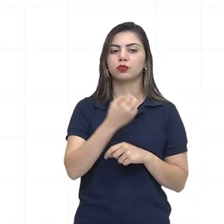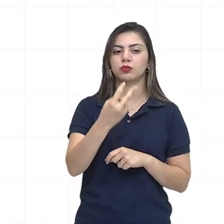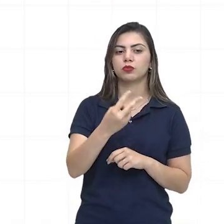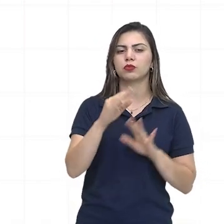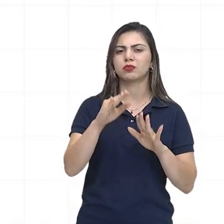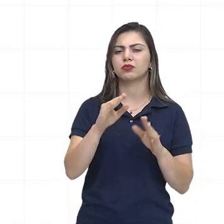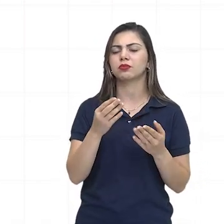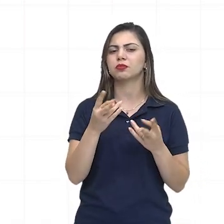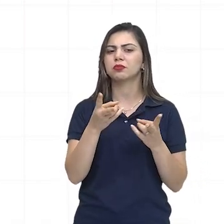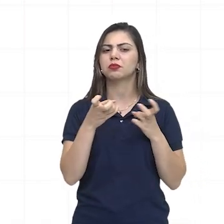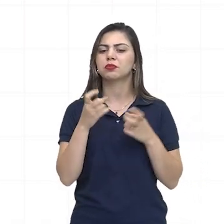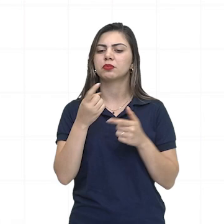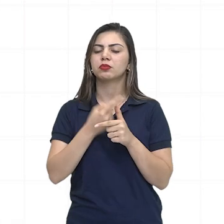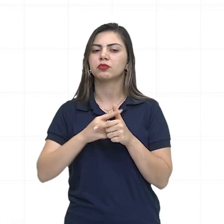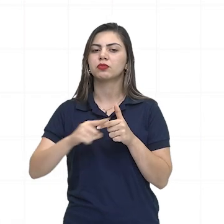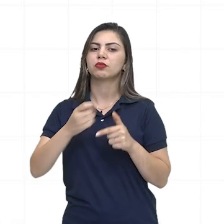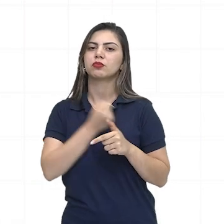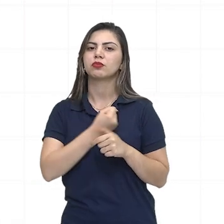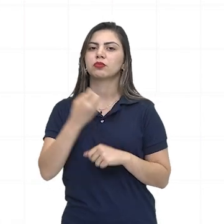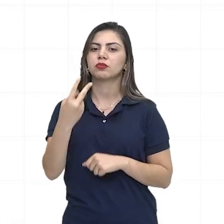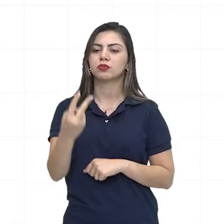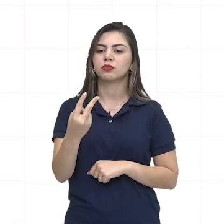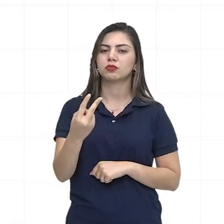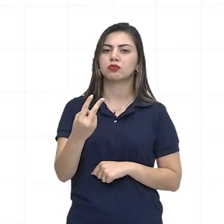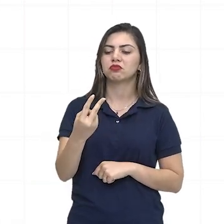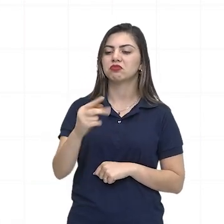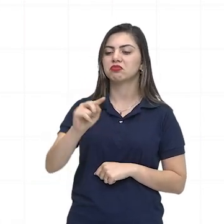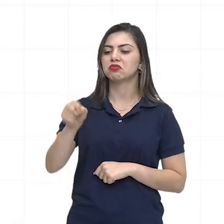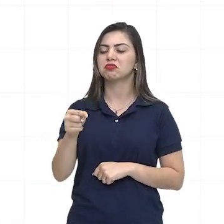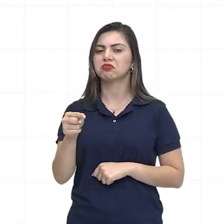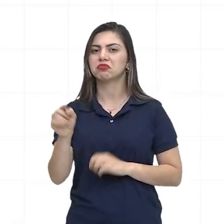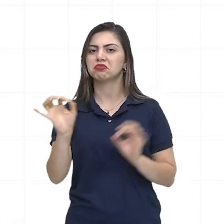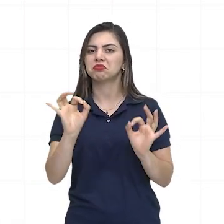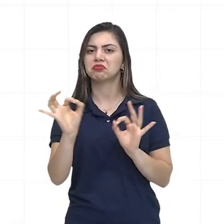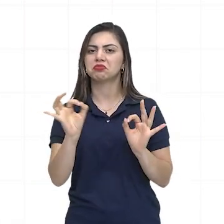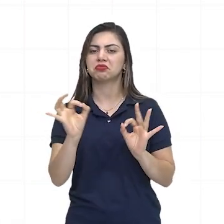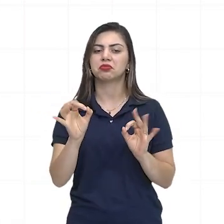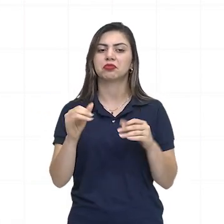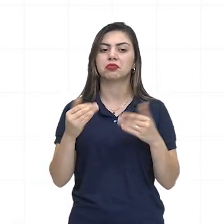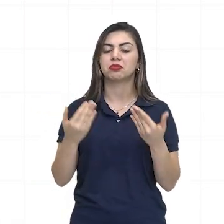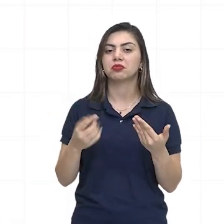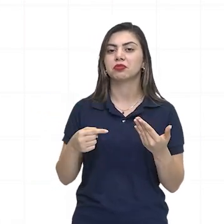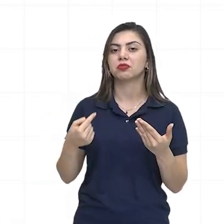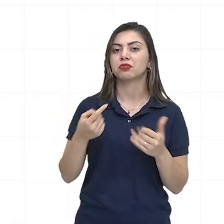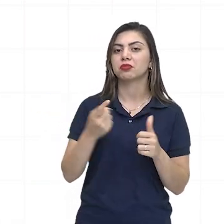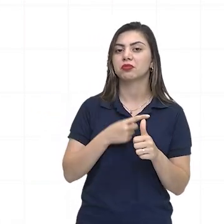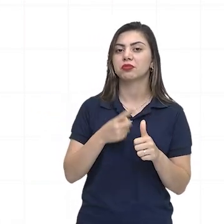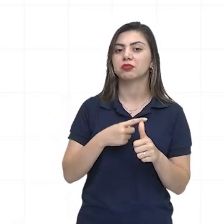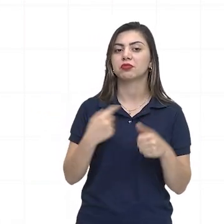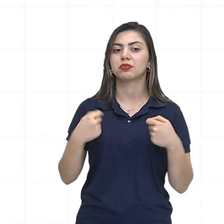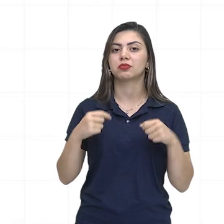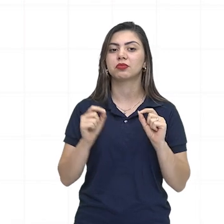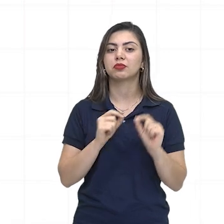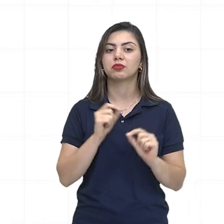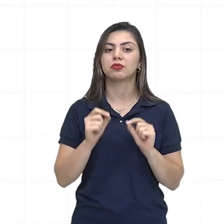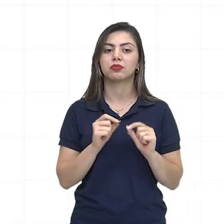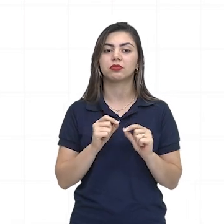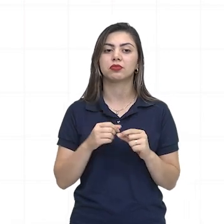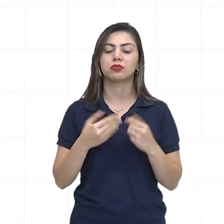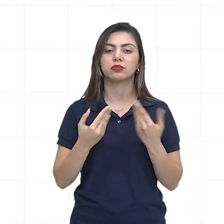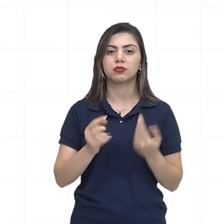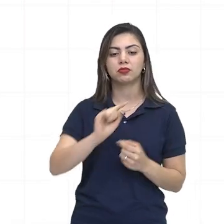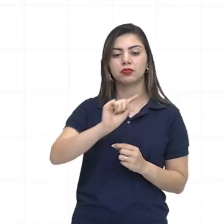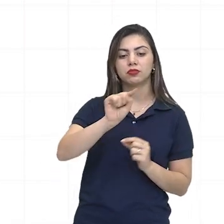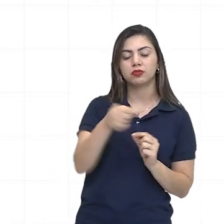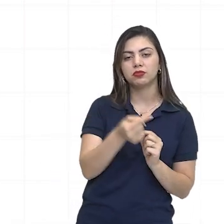nenhuma casa decimal, pelo menos não está sendo mostrada. Então, o primeiro passo lá era a gente igualar